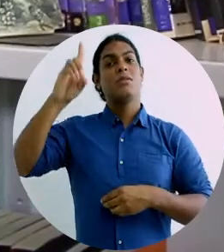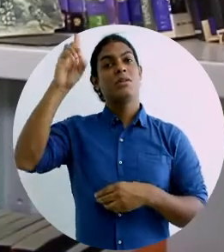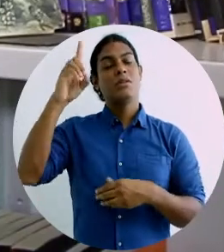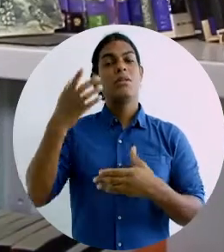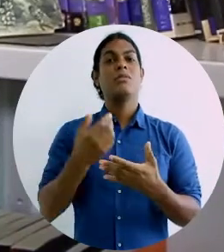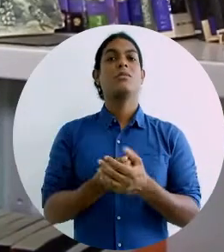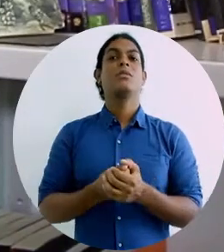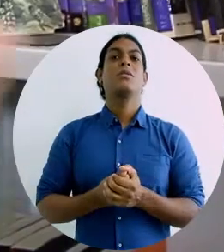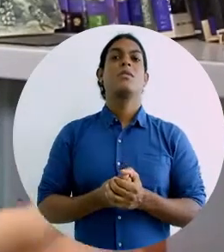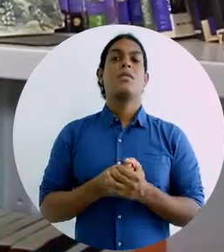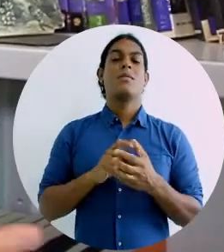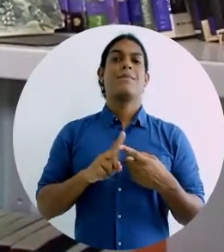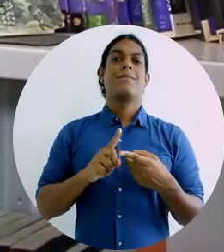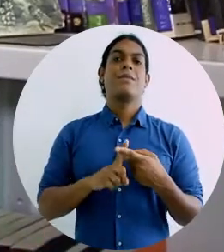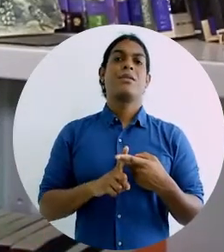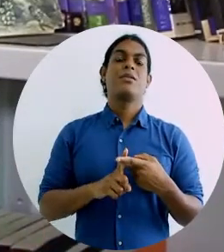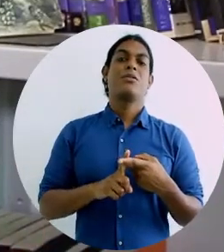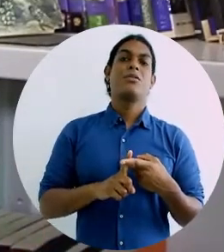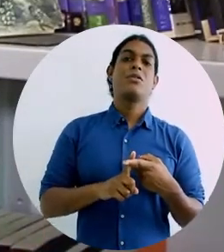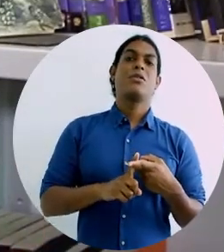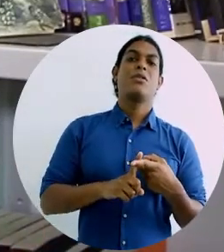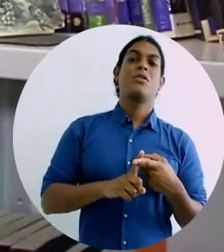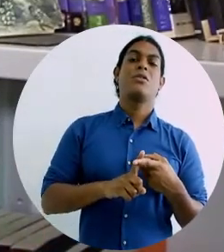quando o paciente está numa situação,